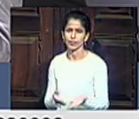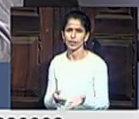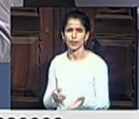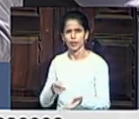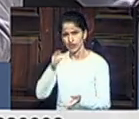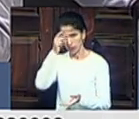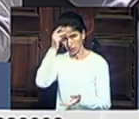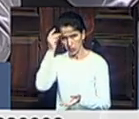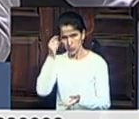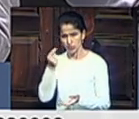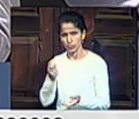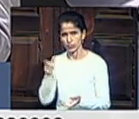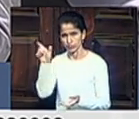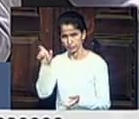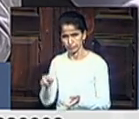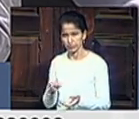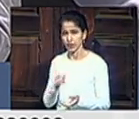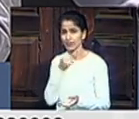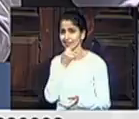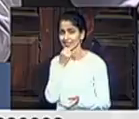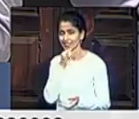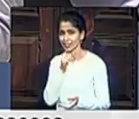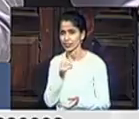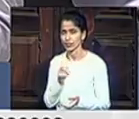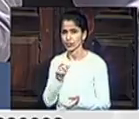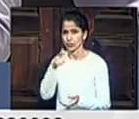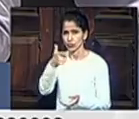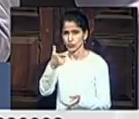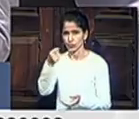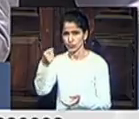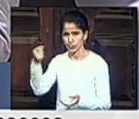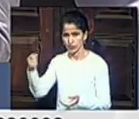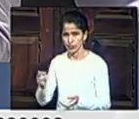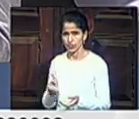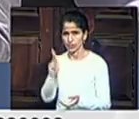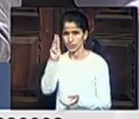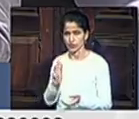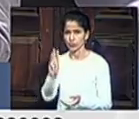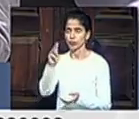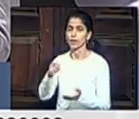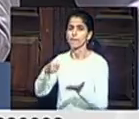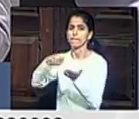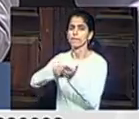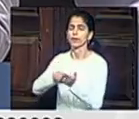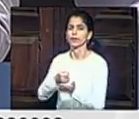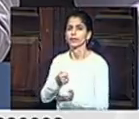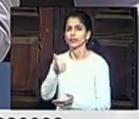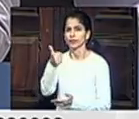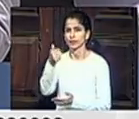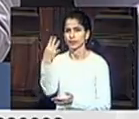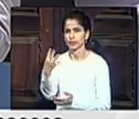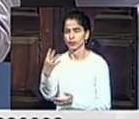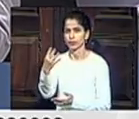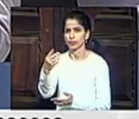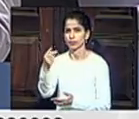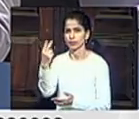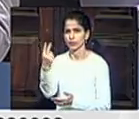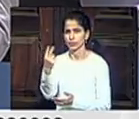quem gasta 200 kWh paga de conta de energia R$